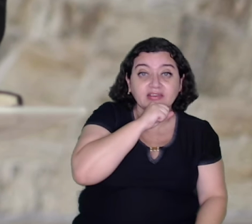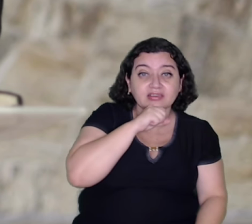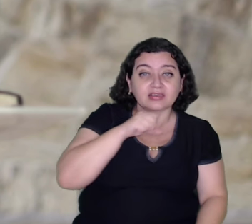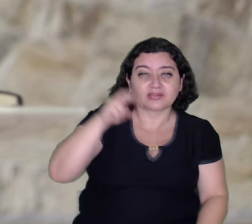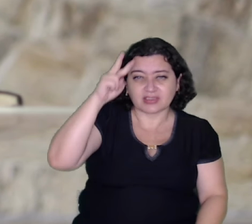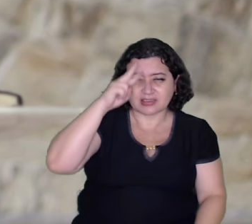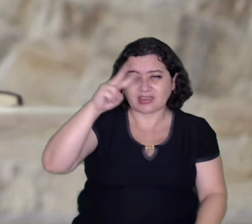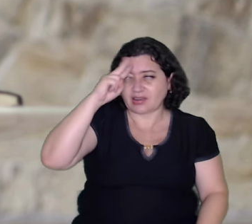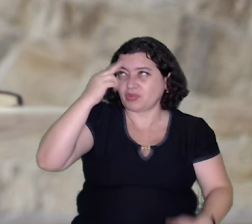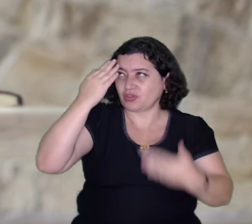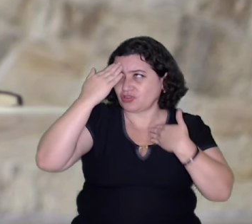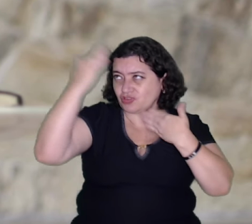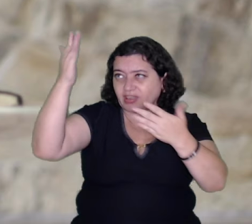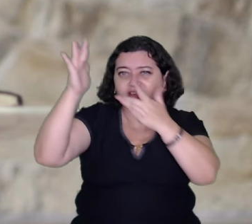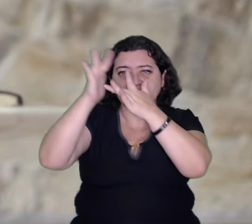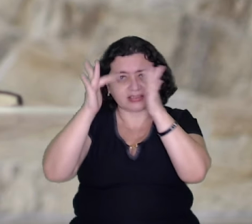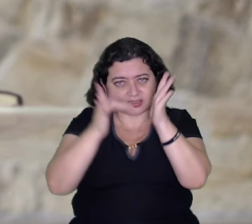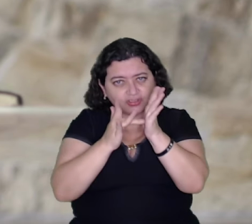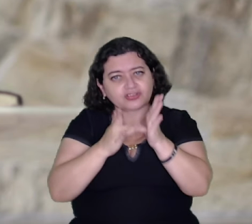de agradecer a Jesus por isso?